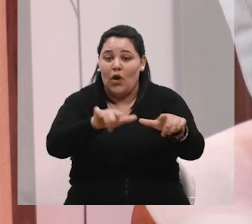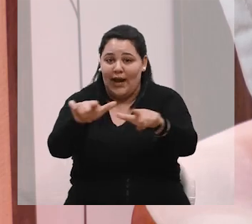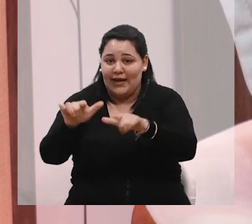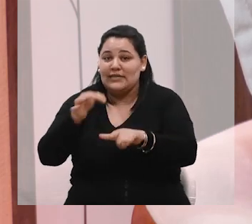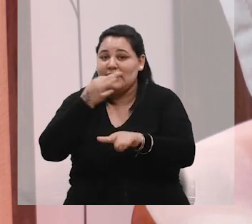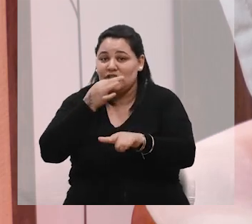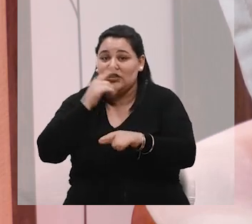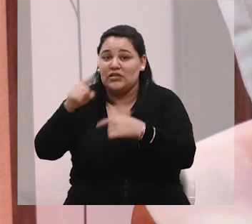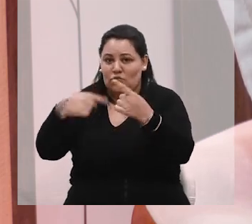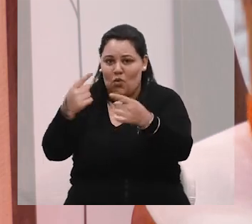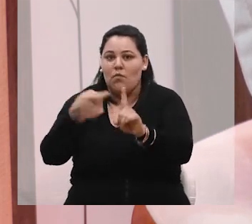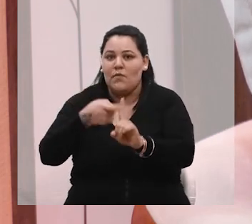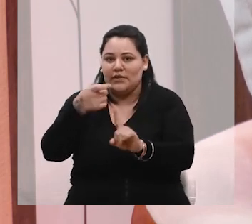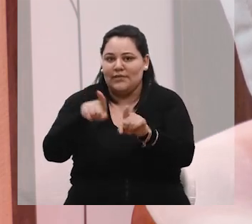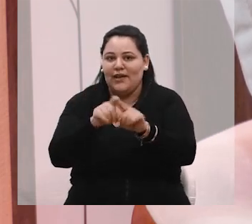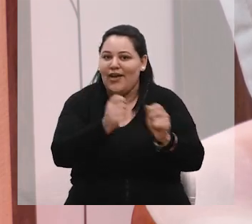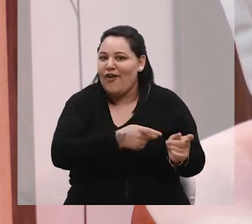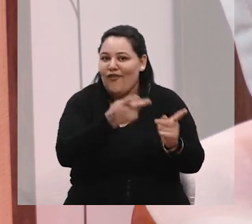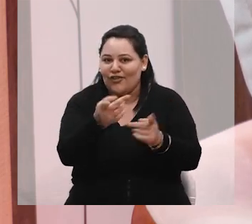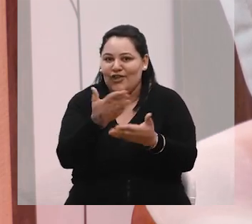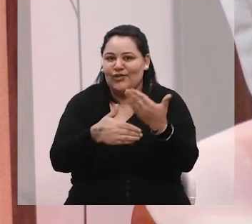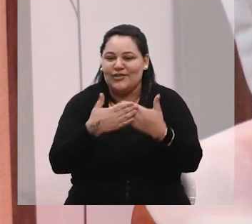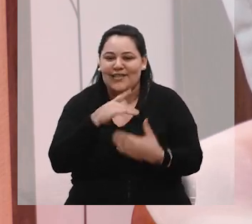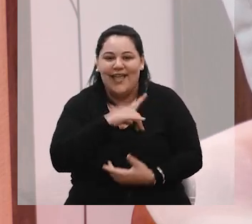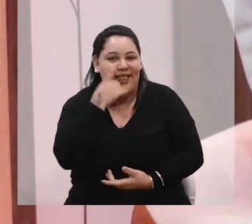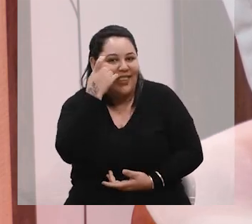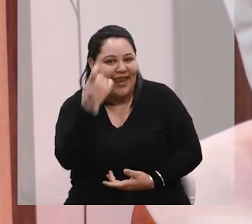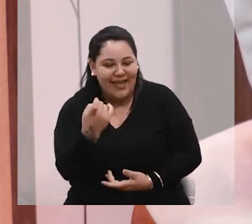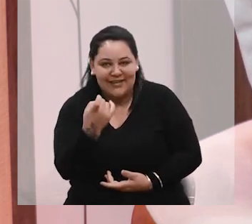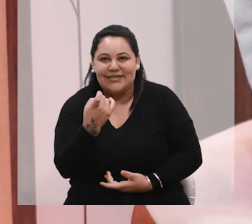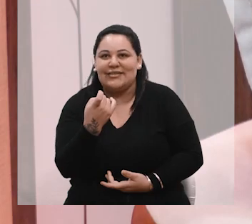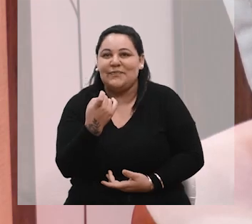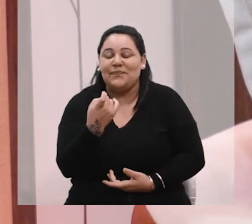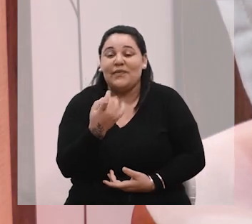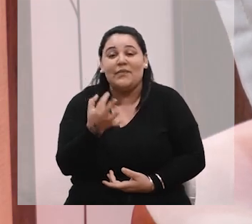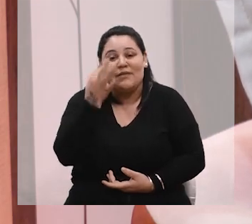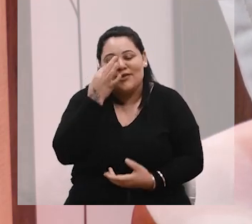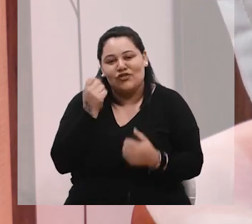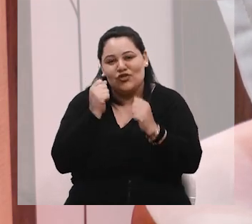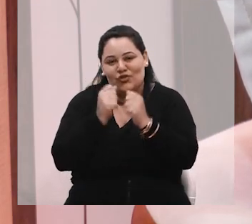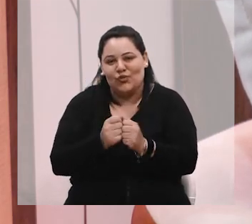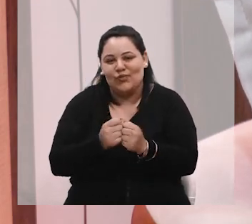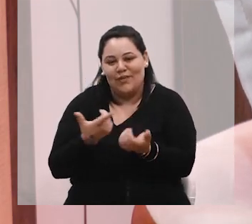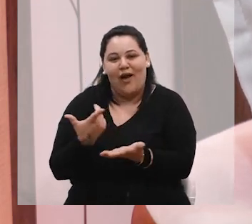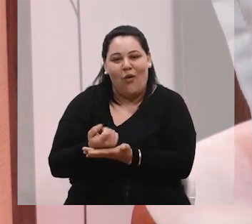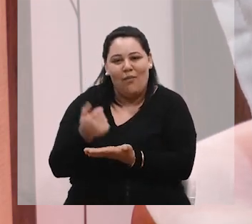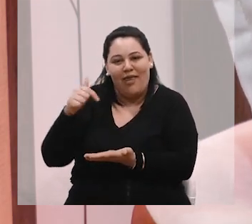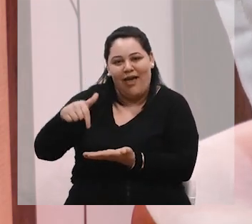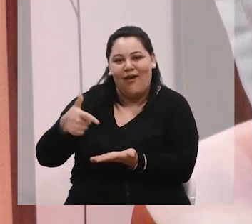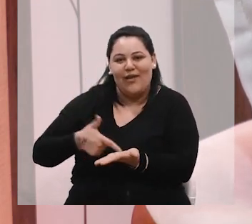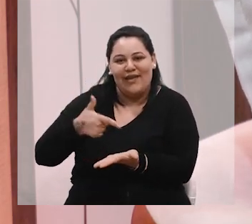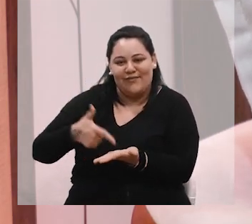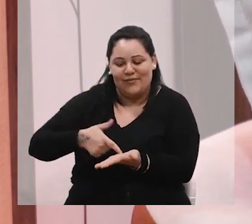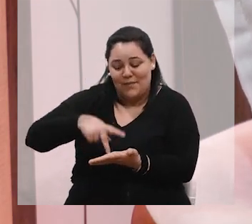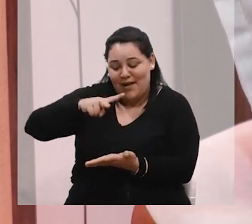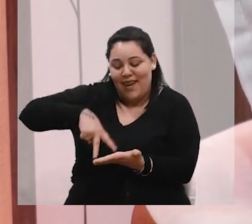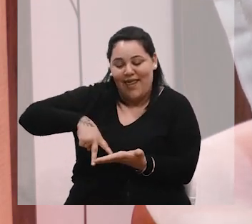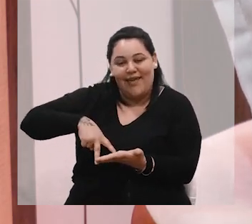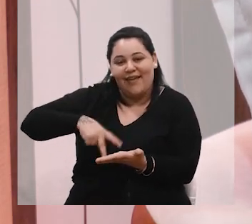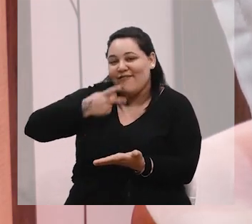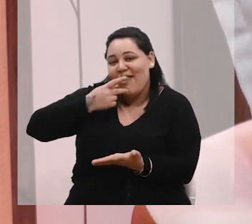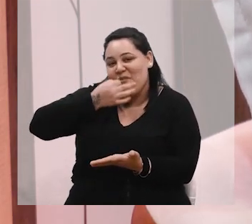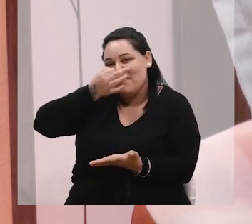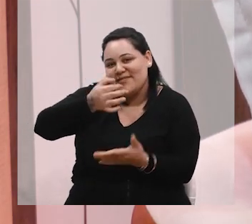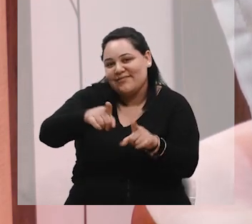próximos meses. E eu convido a todos, então, que tenham interesse para estar presente, para adquirir o livro, para ler e me dizer o